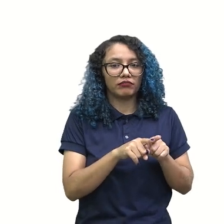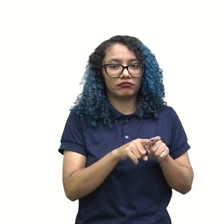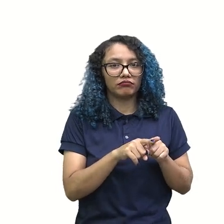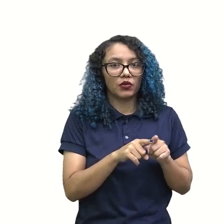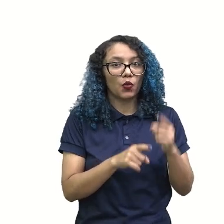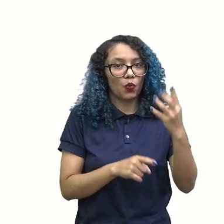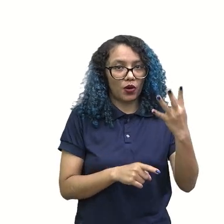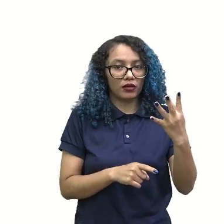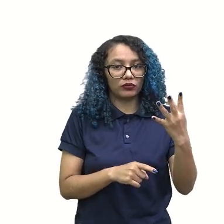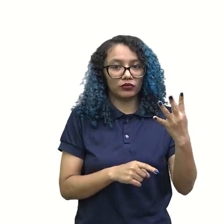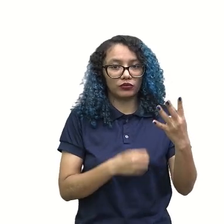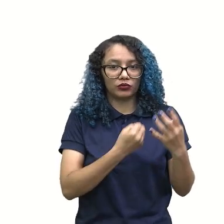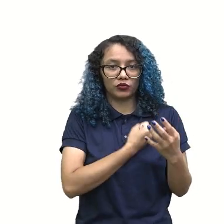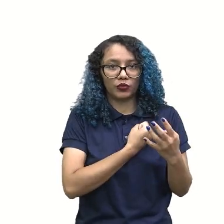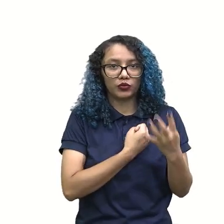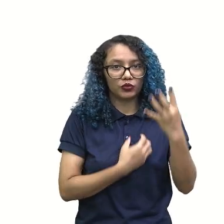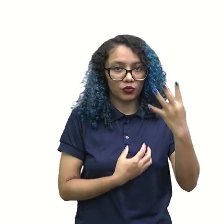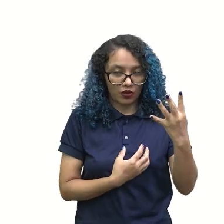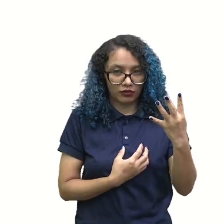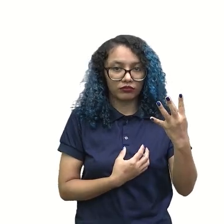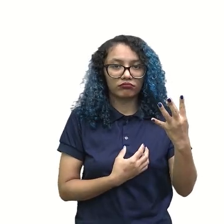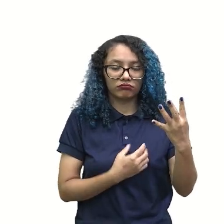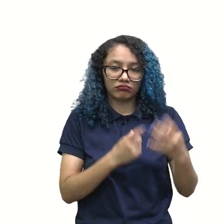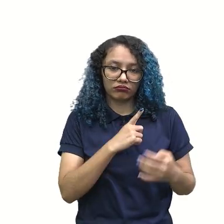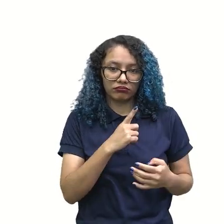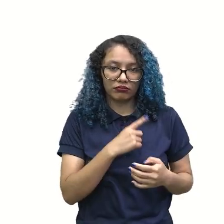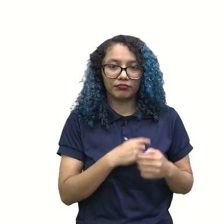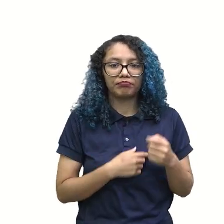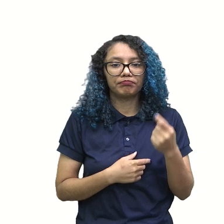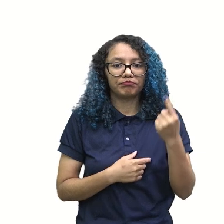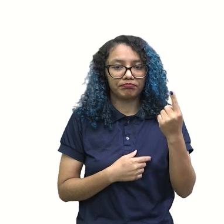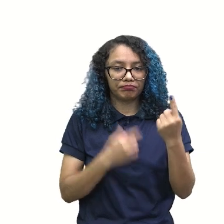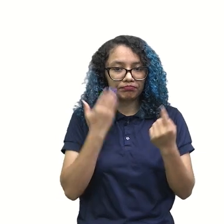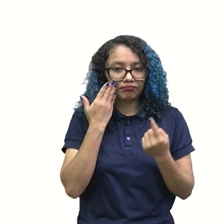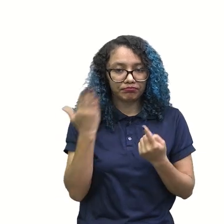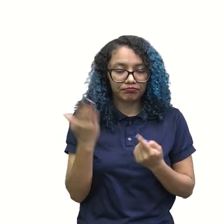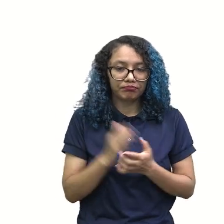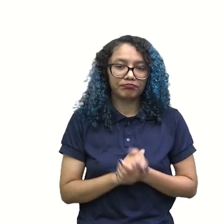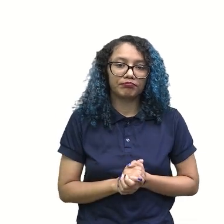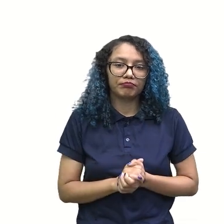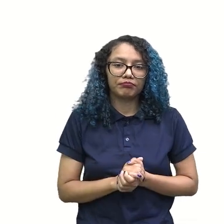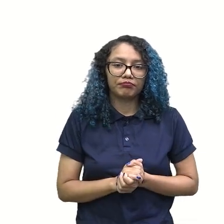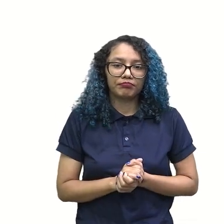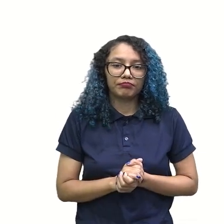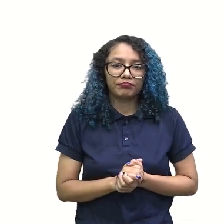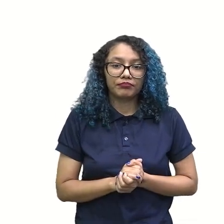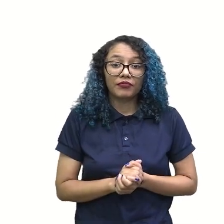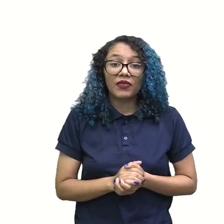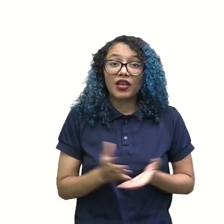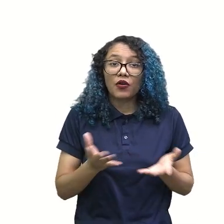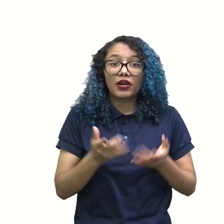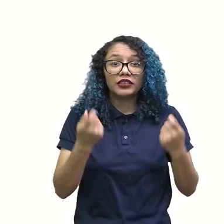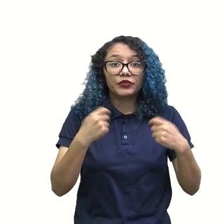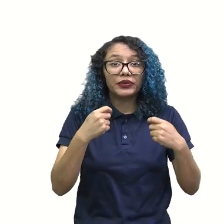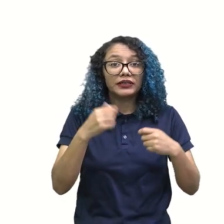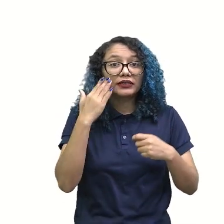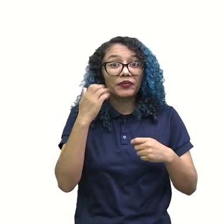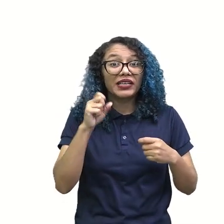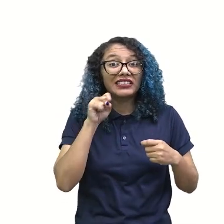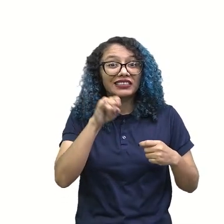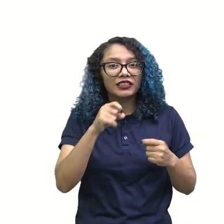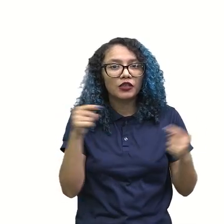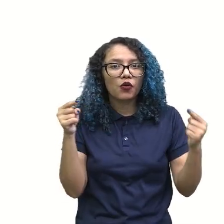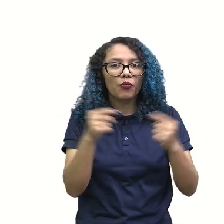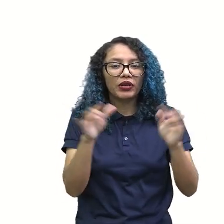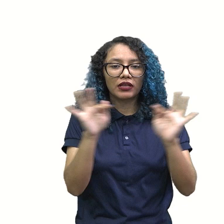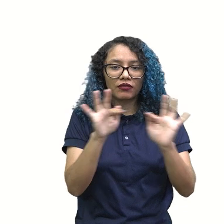4 elementos. E eu quero saber se é função de acordo com as informações que eu vou